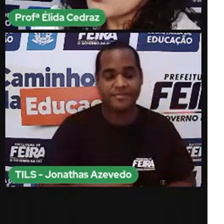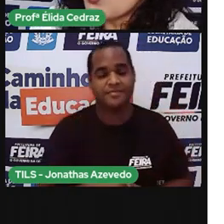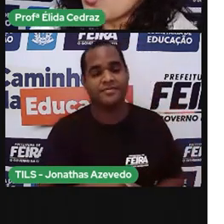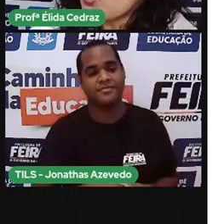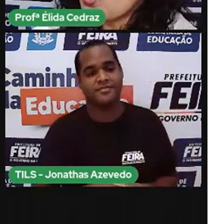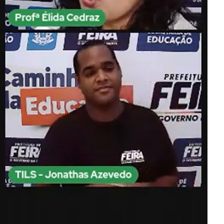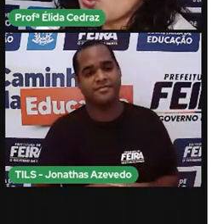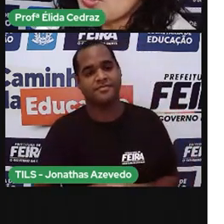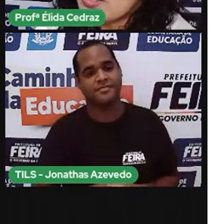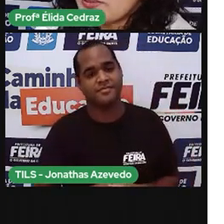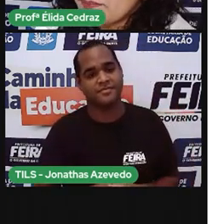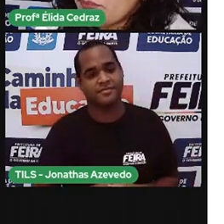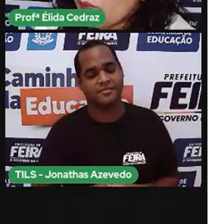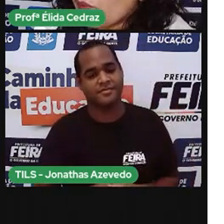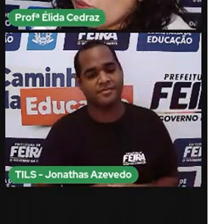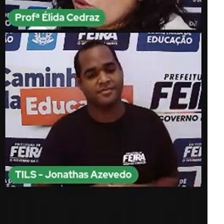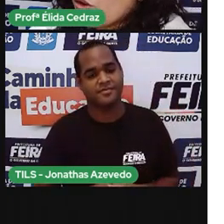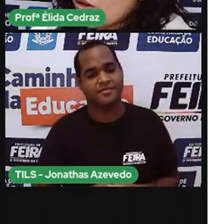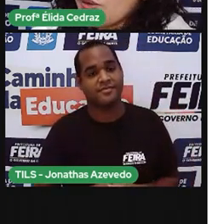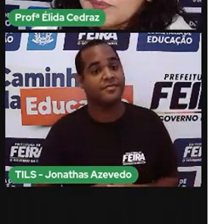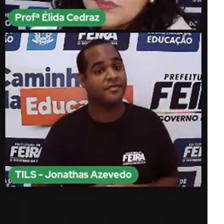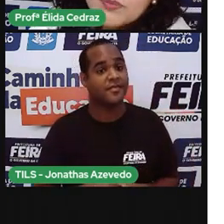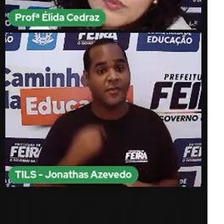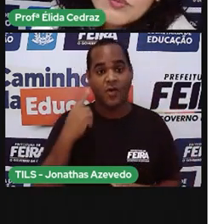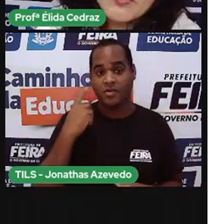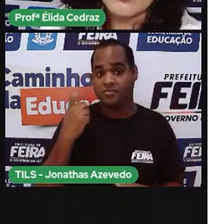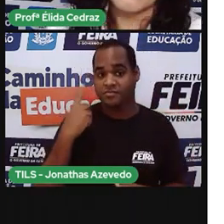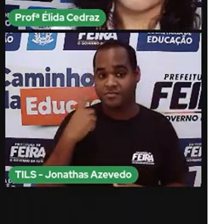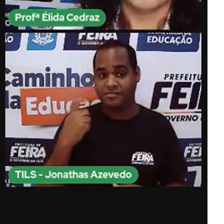o som do tambor, ó.